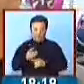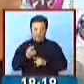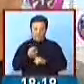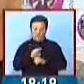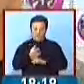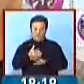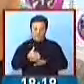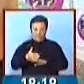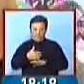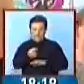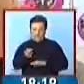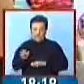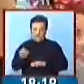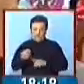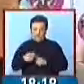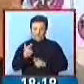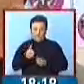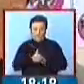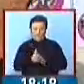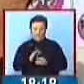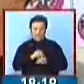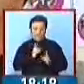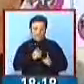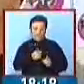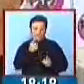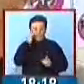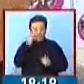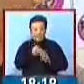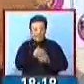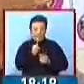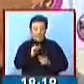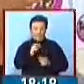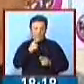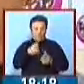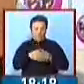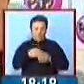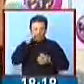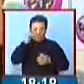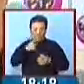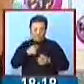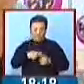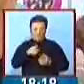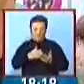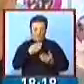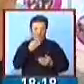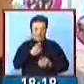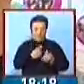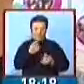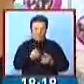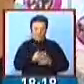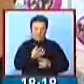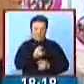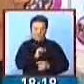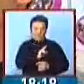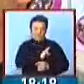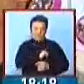deles tiram partido daquilo que é essa criatividade, quer do corpo docente, quer dos alunos, alguns que têm criado as suas próprias